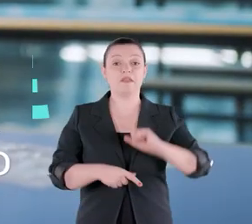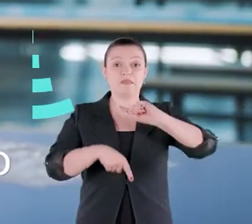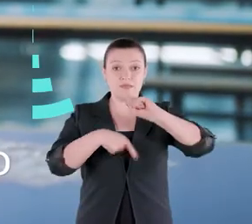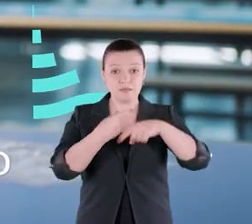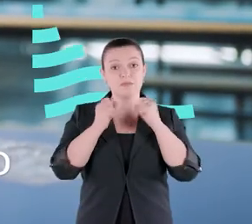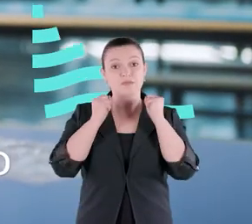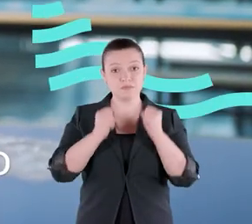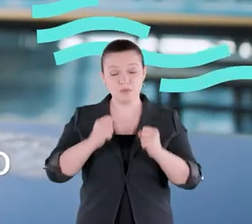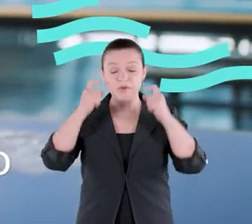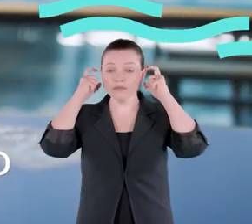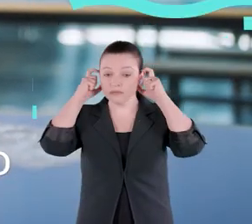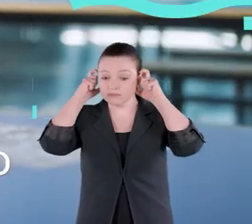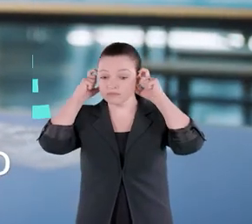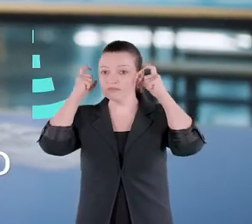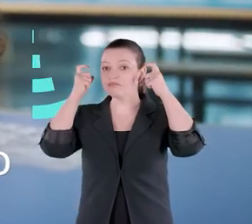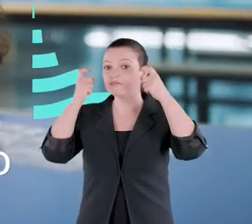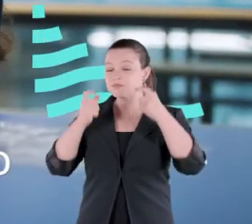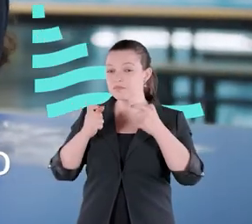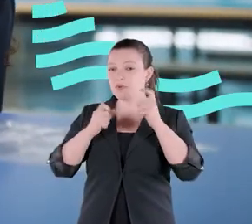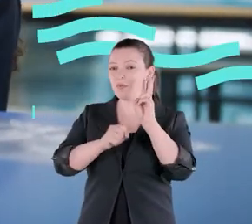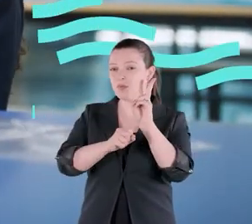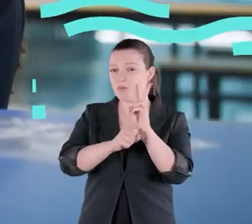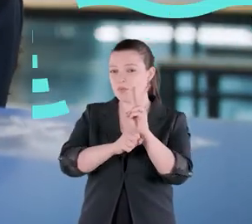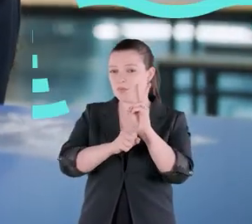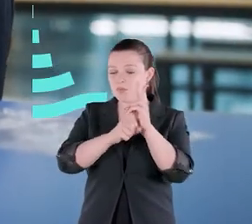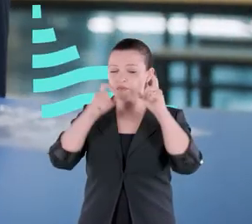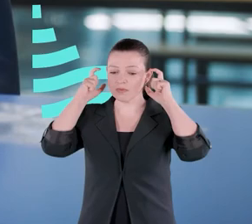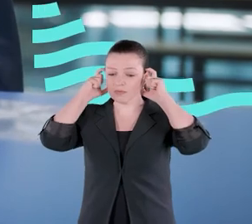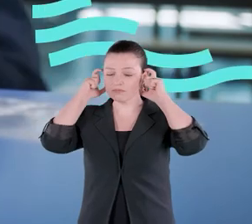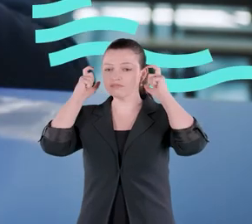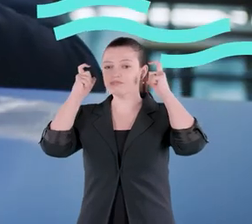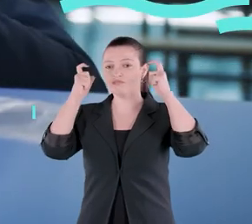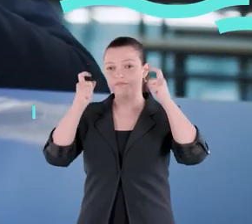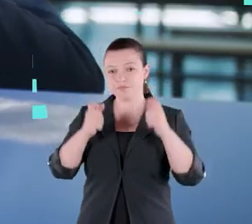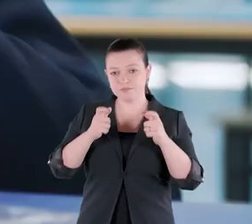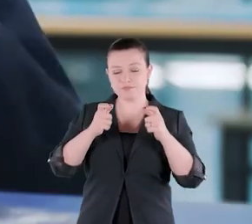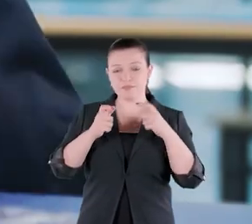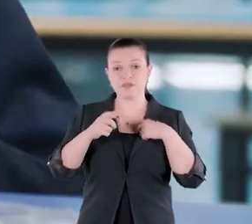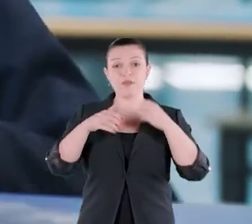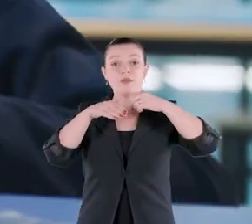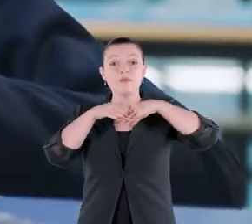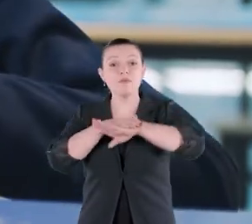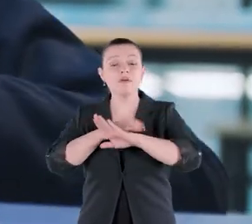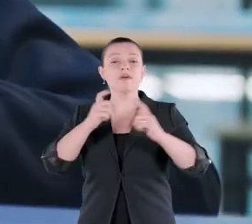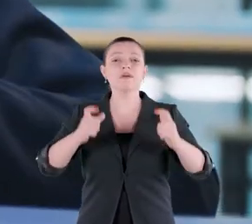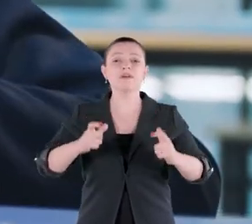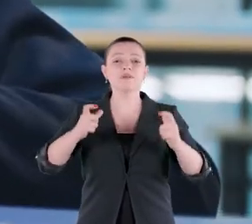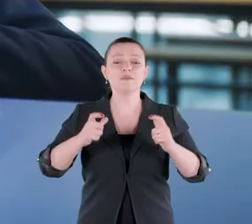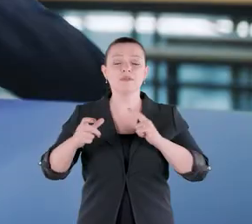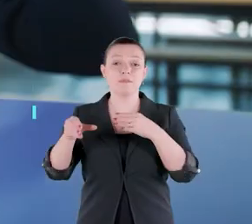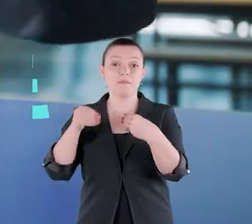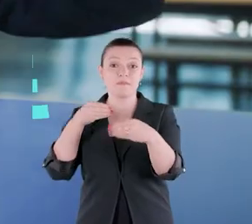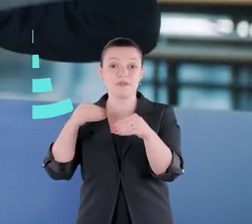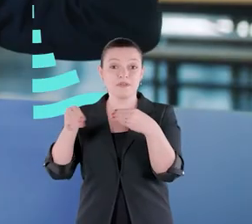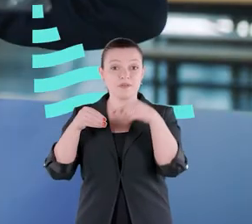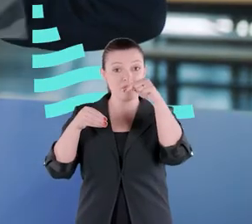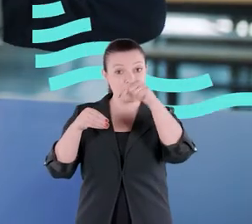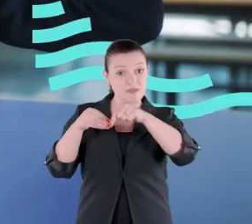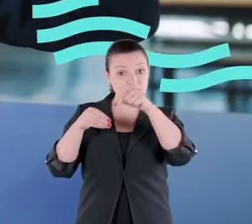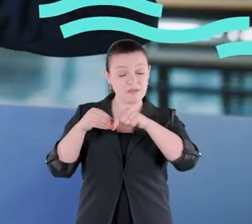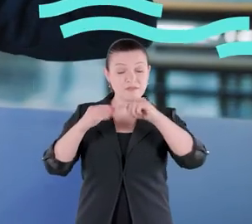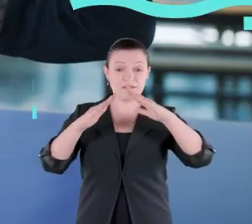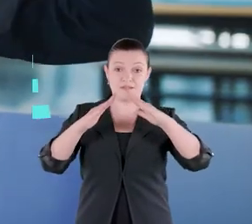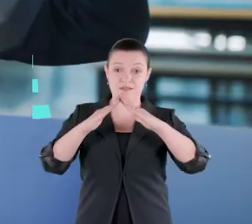E tira a máscara com cuidado, pegando pelo elástico. E coloque dentro